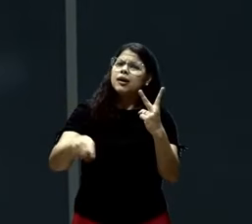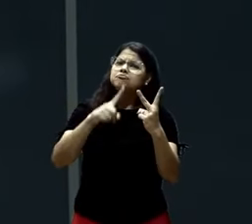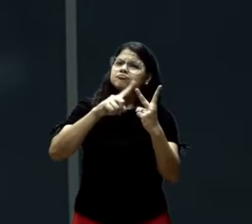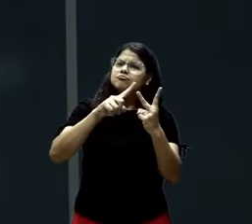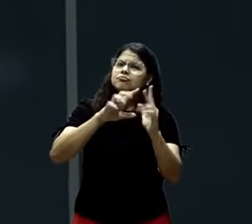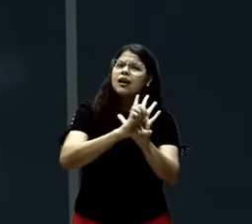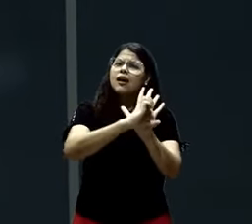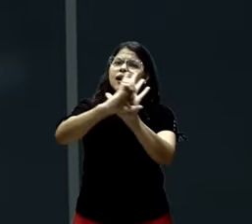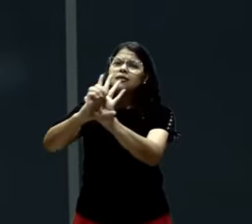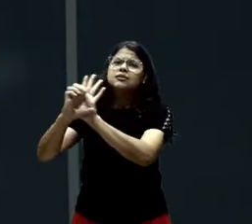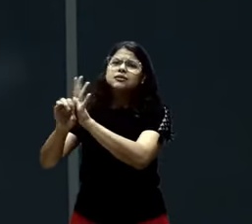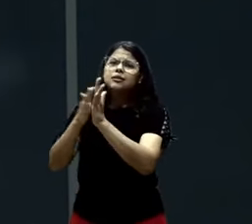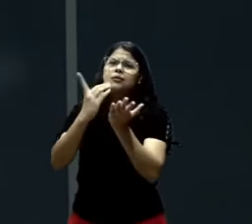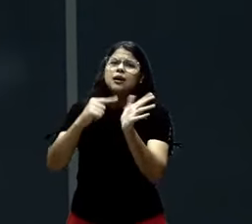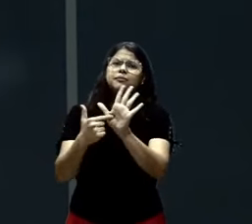que a Bíblia